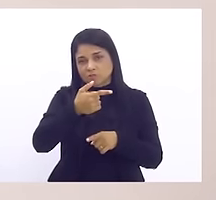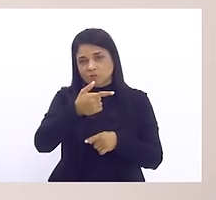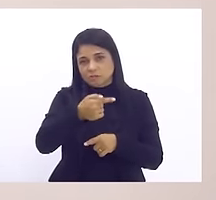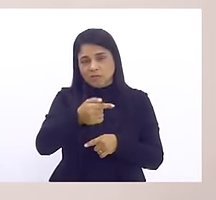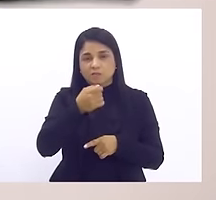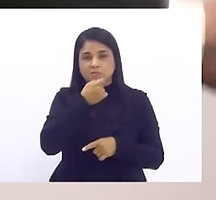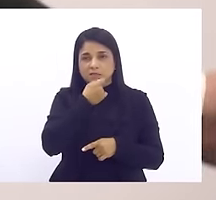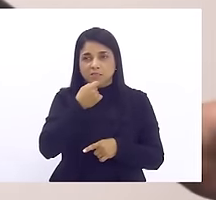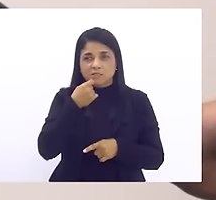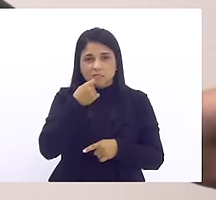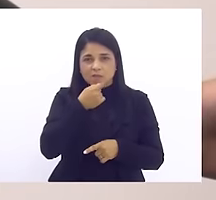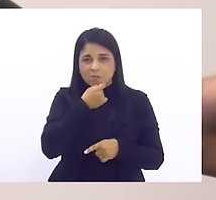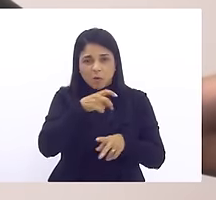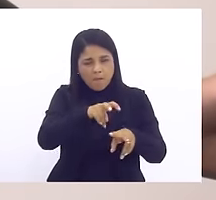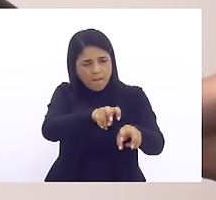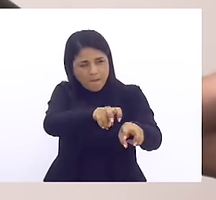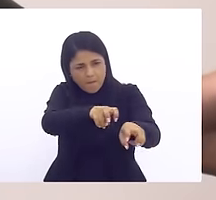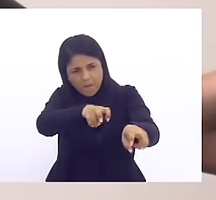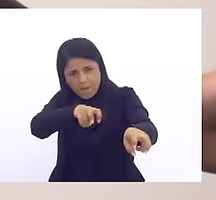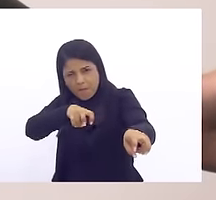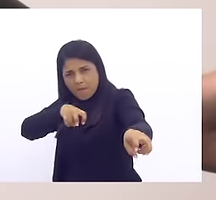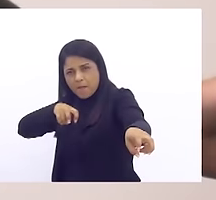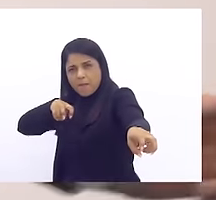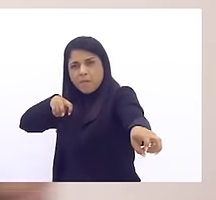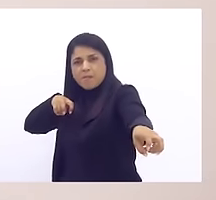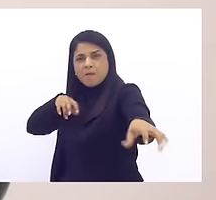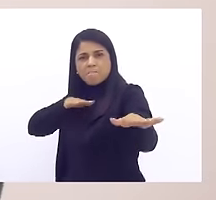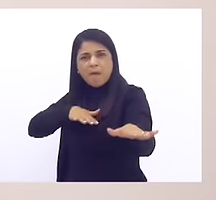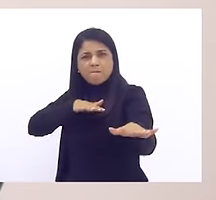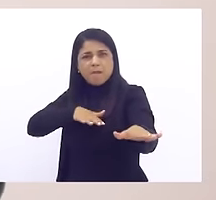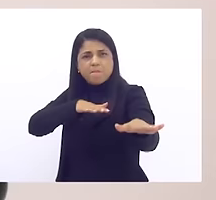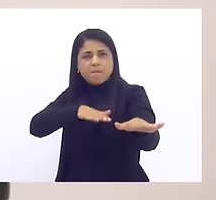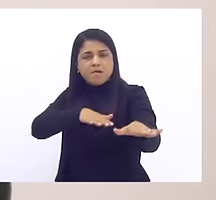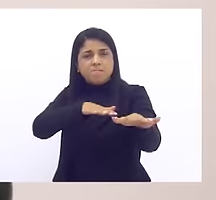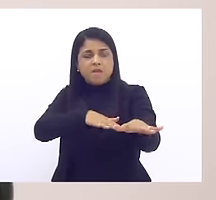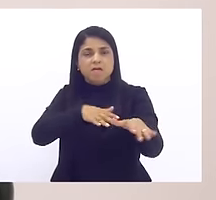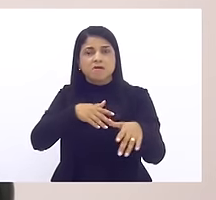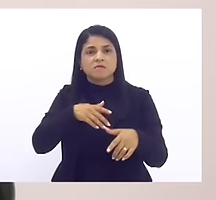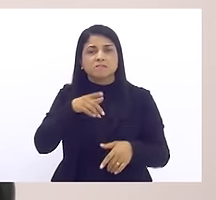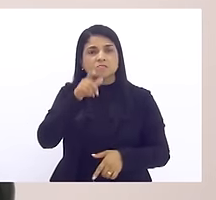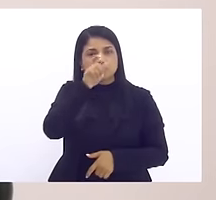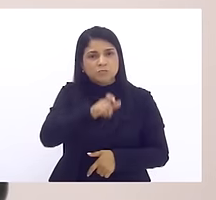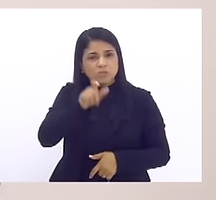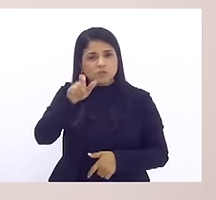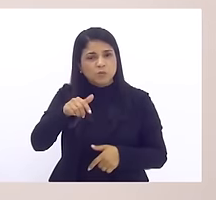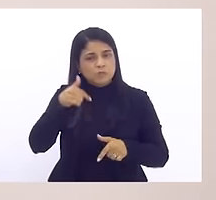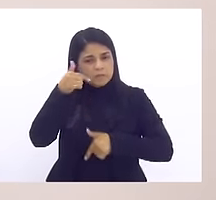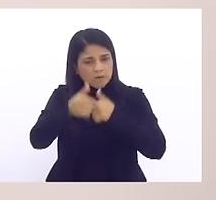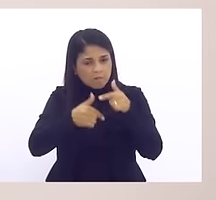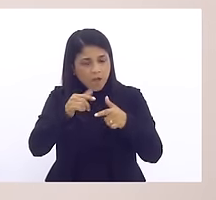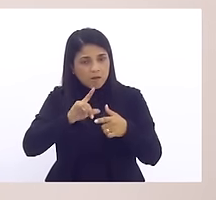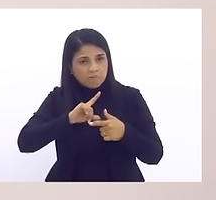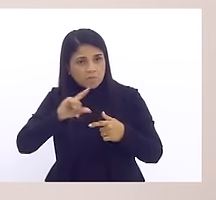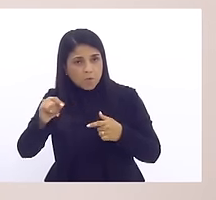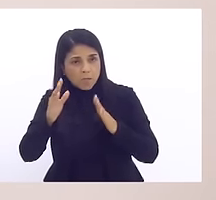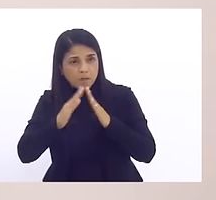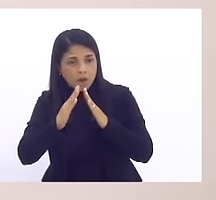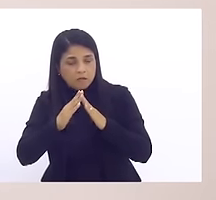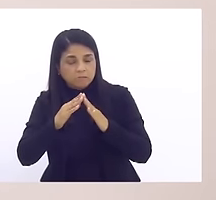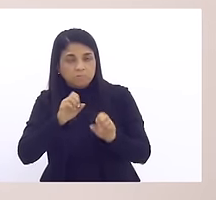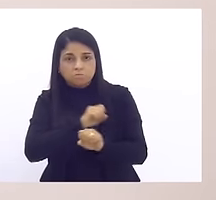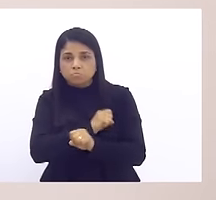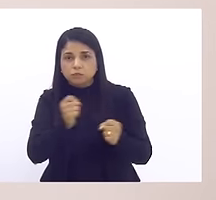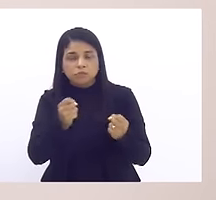pelo amor de Deus as pessoas que sai do trabalho quer chegar em casa não pode